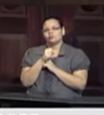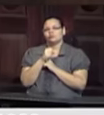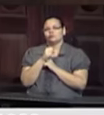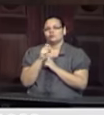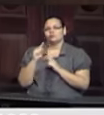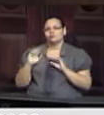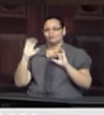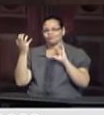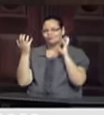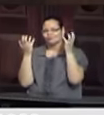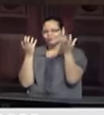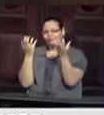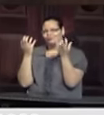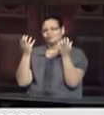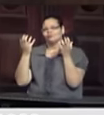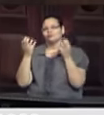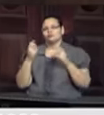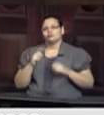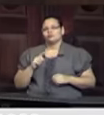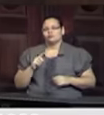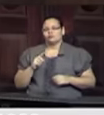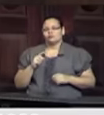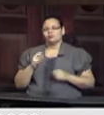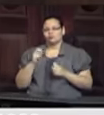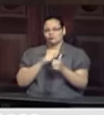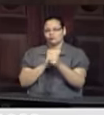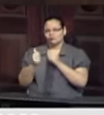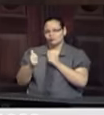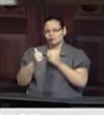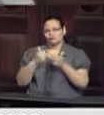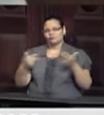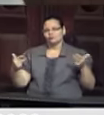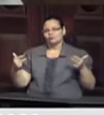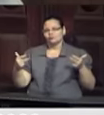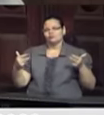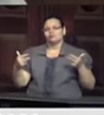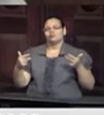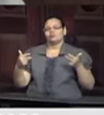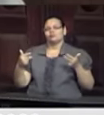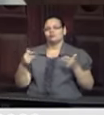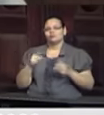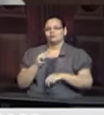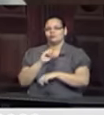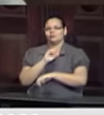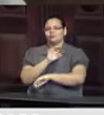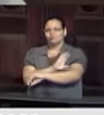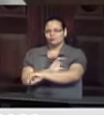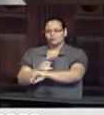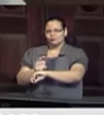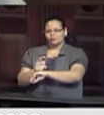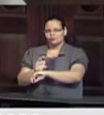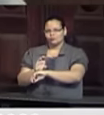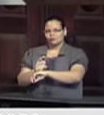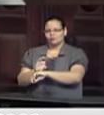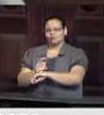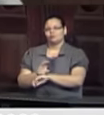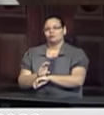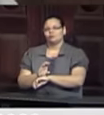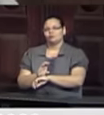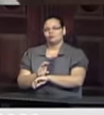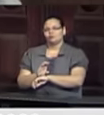meio ambiente, na área dos esportes e da cultura, deputado Carlos